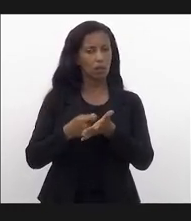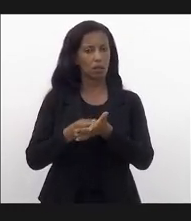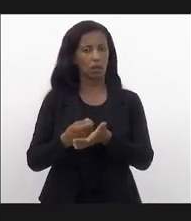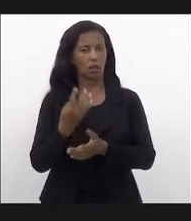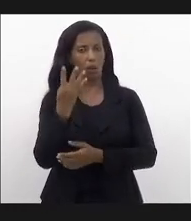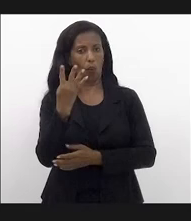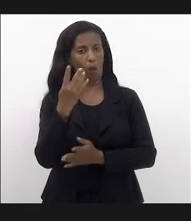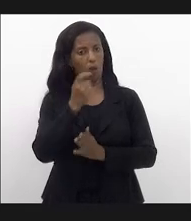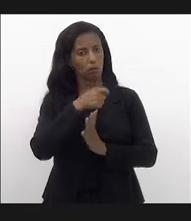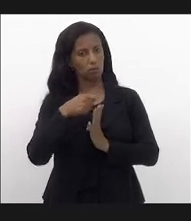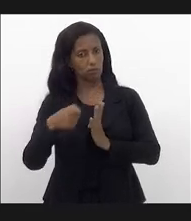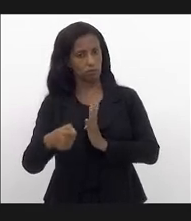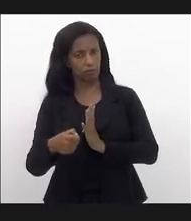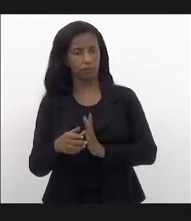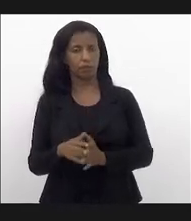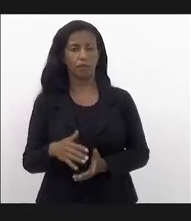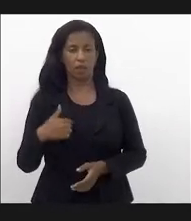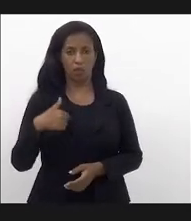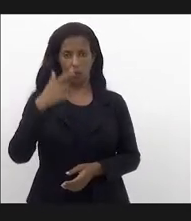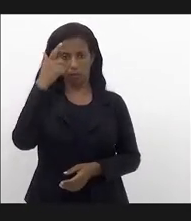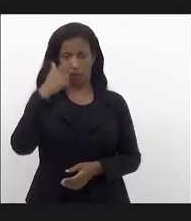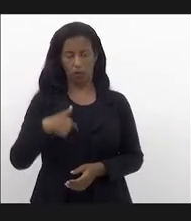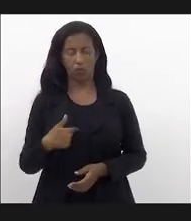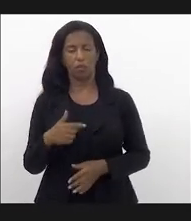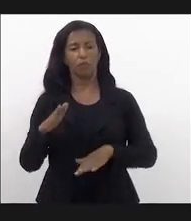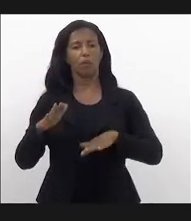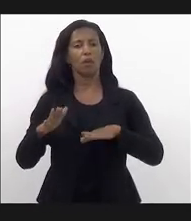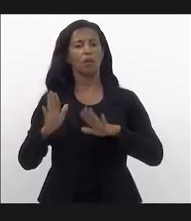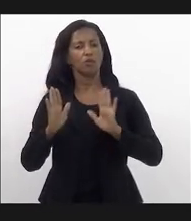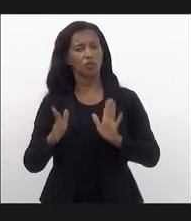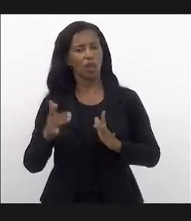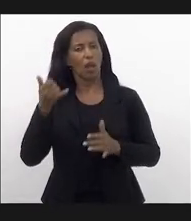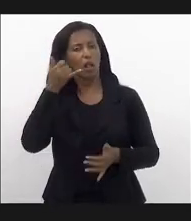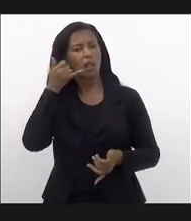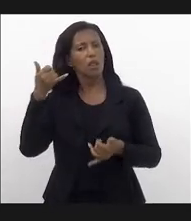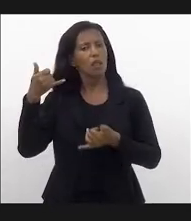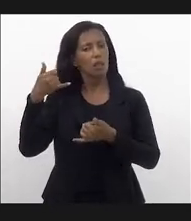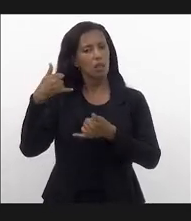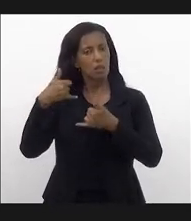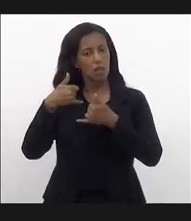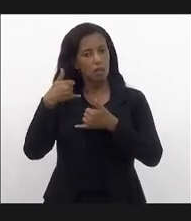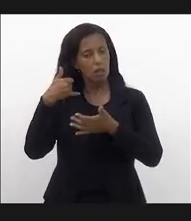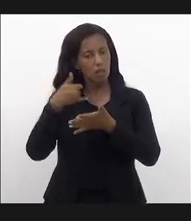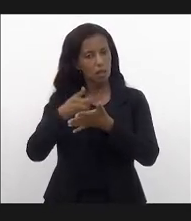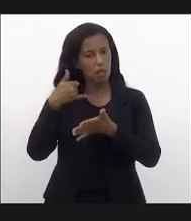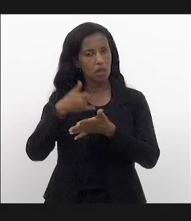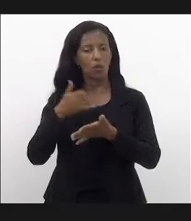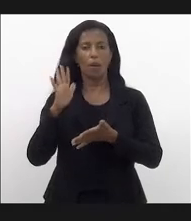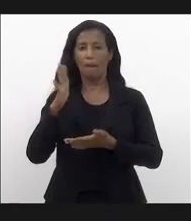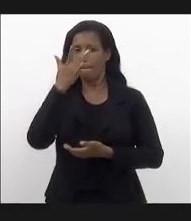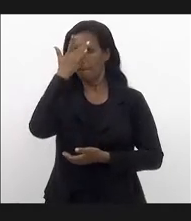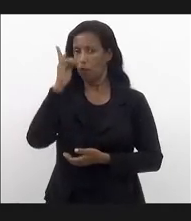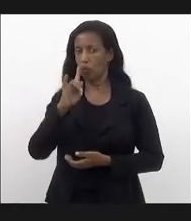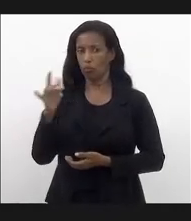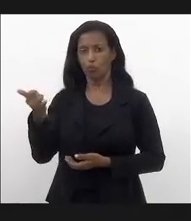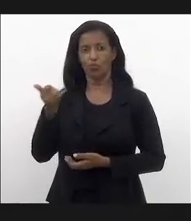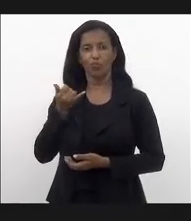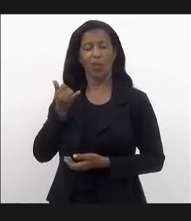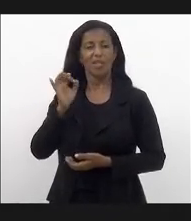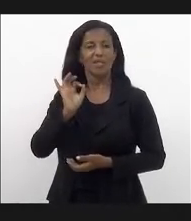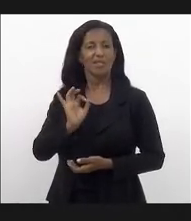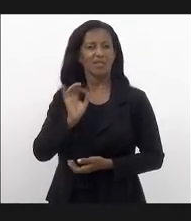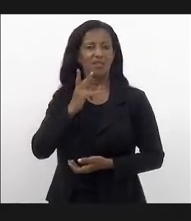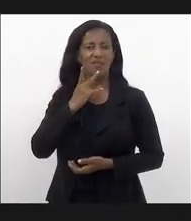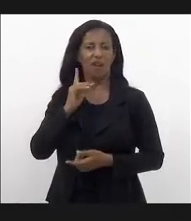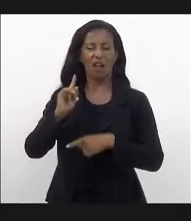quatro meses eu pessoalmente muitas das vezes telefono quando não atende se atende